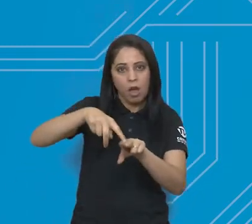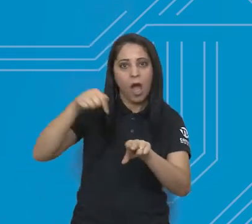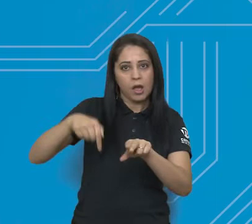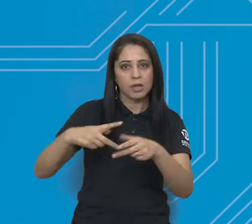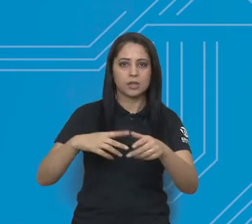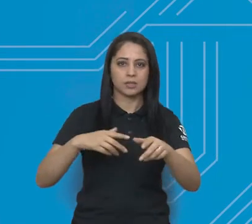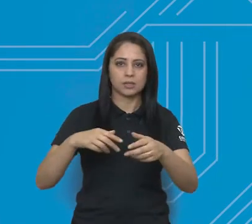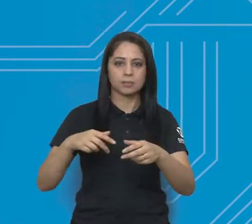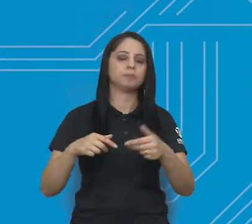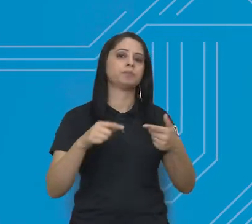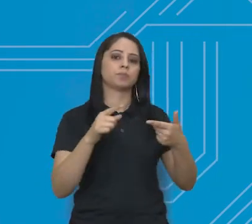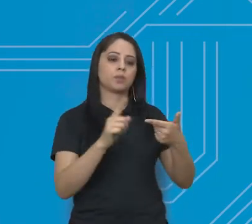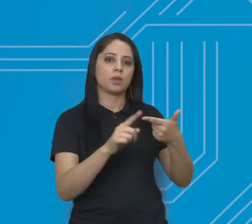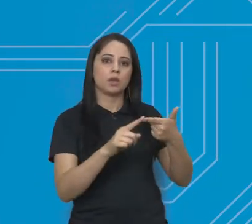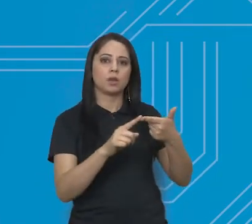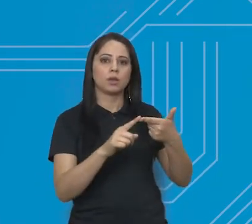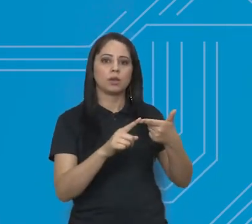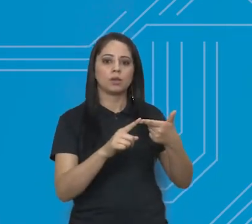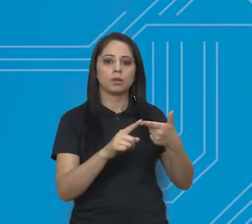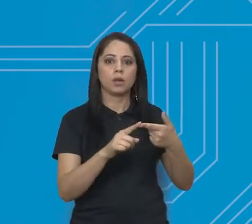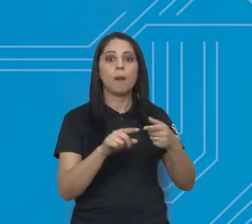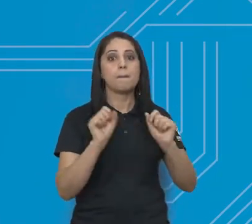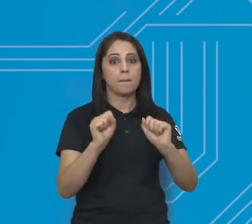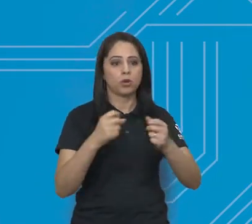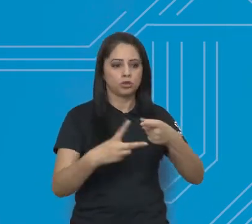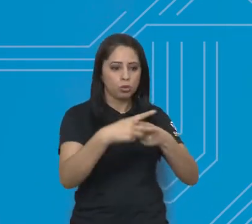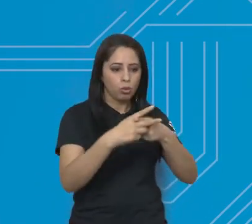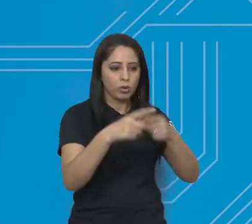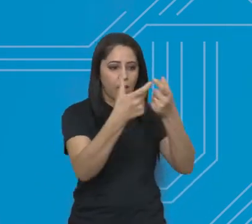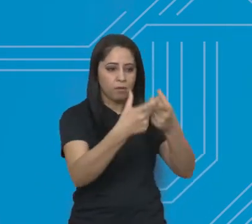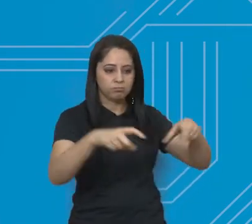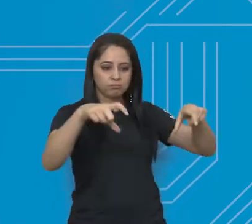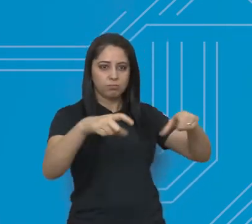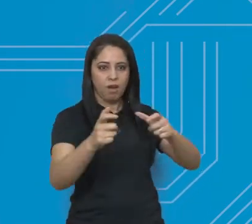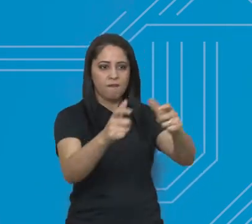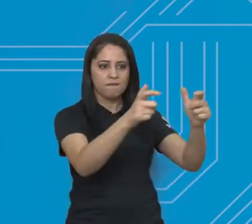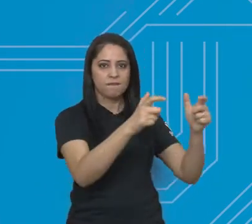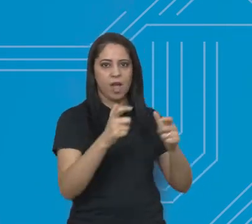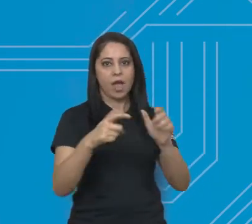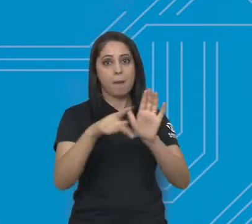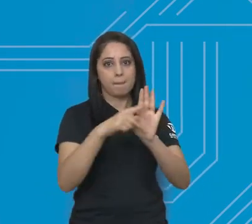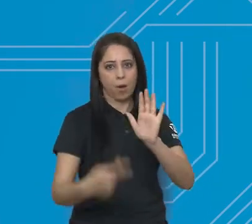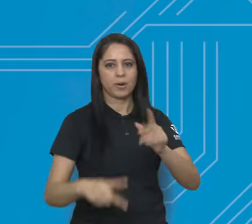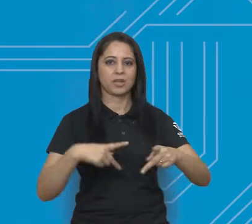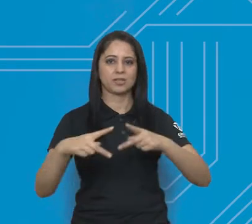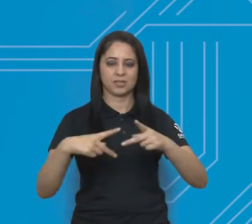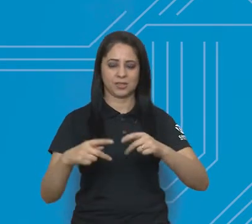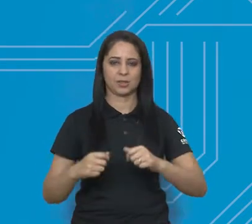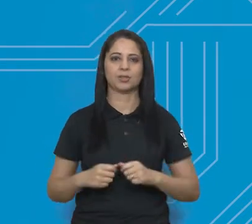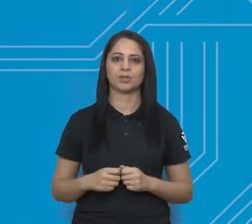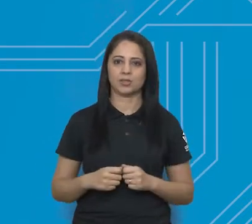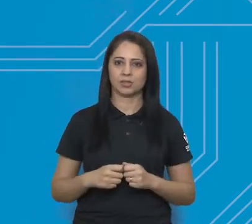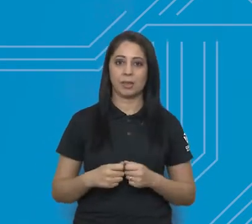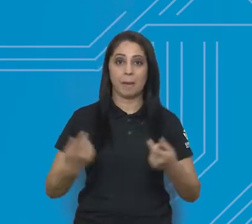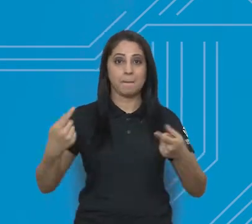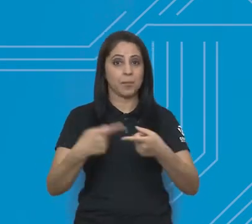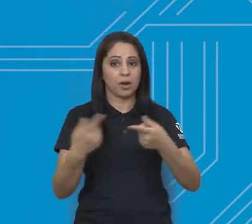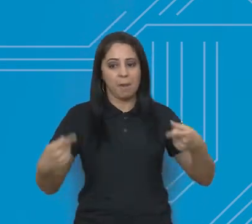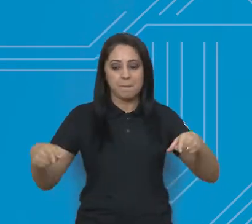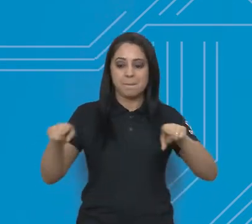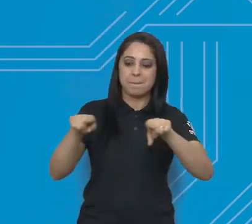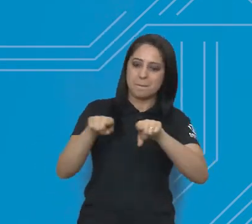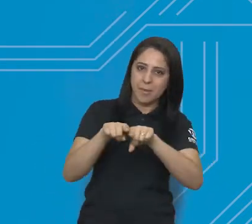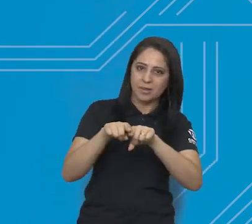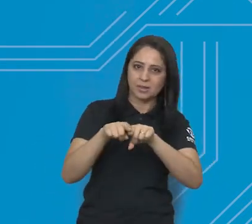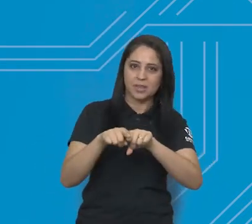de skate aqui em São José. O outro prevê angariar reformas e cuidados para campos públicos de futebol na cidade por meio